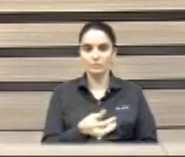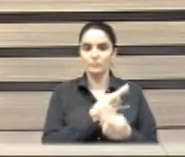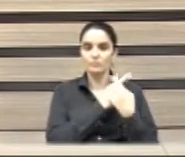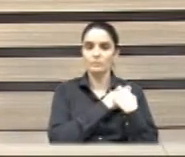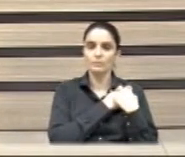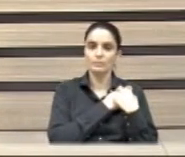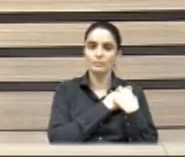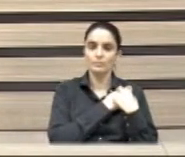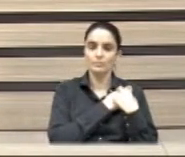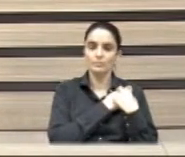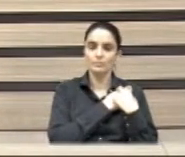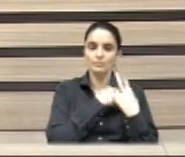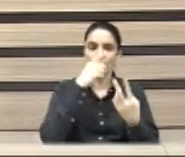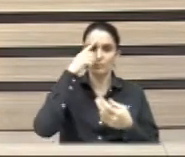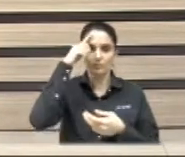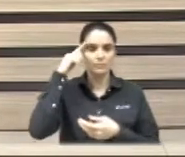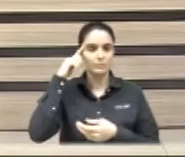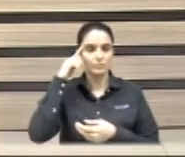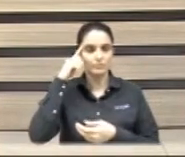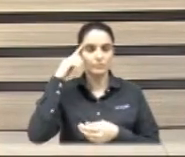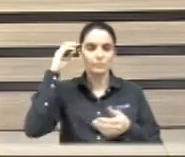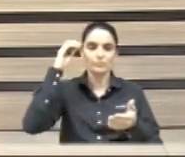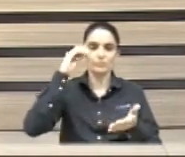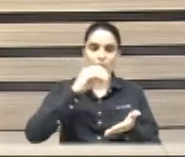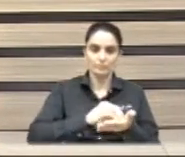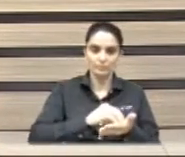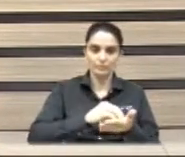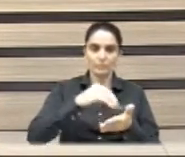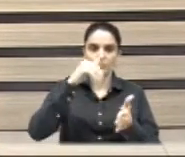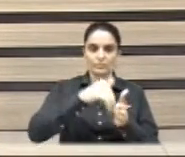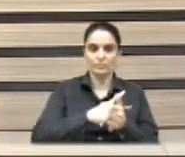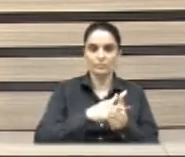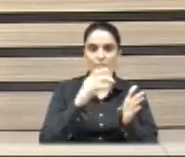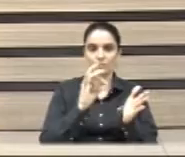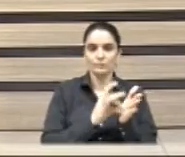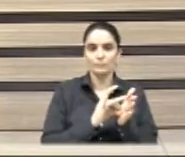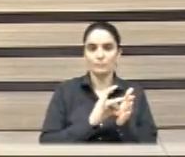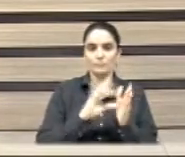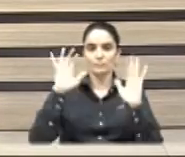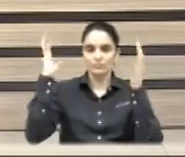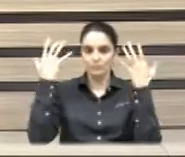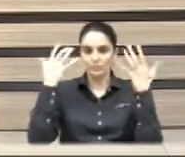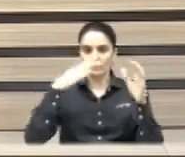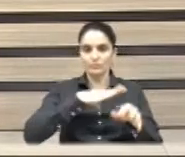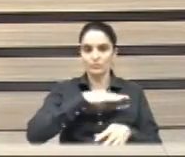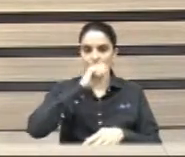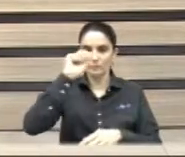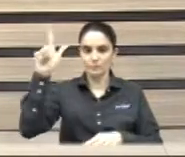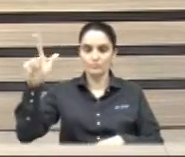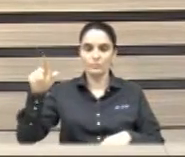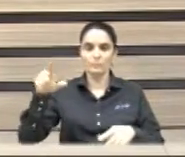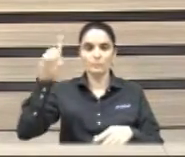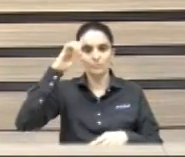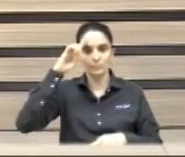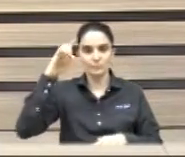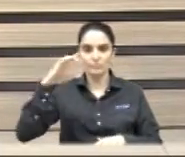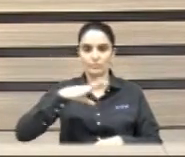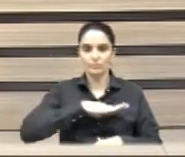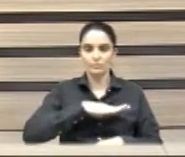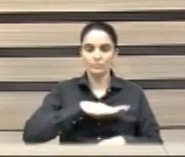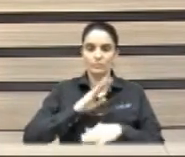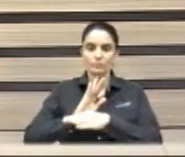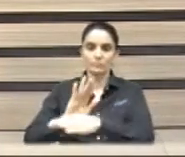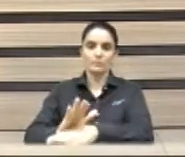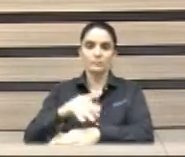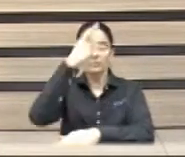124/2016, de autoria do nobre vereador Wilson Nunes Cerqueira, que inclui no calendário oficial de eventos do município de Limeira o Dia Municipal